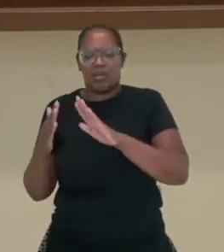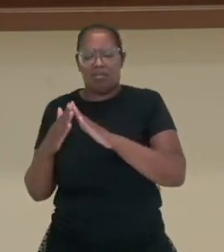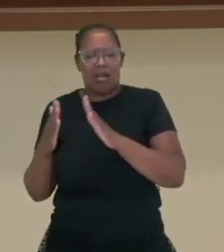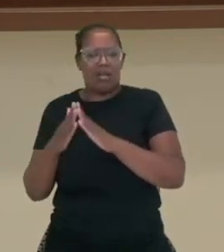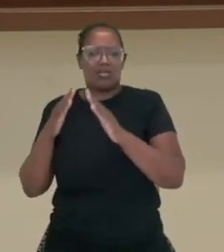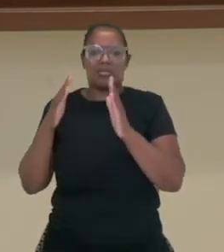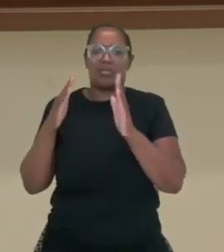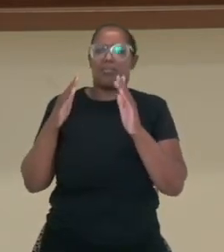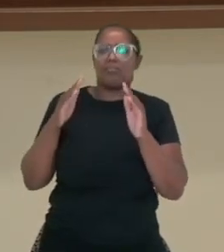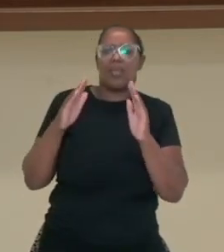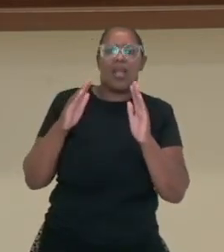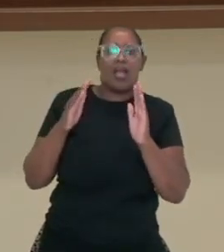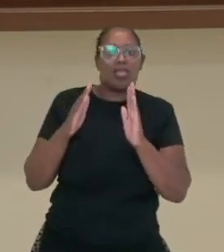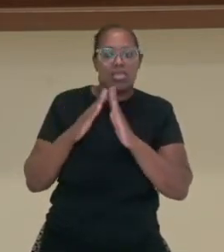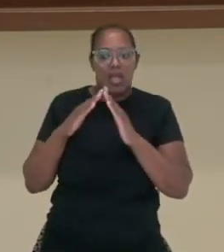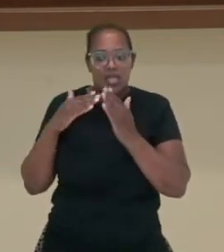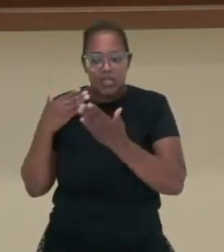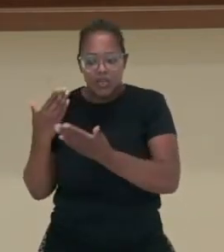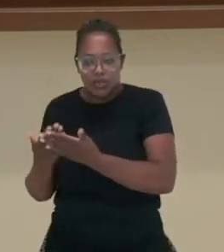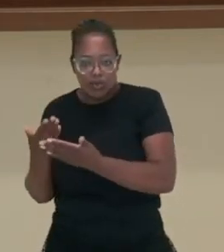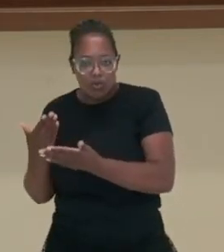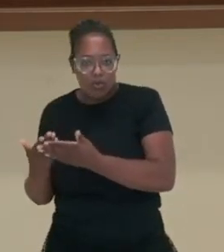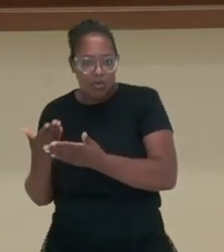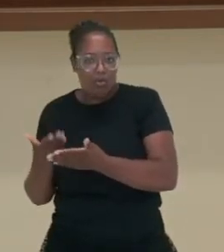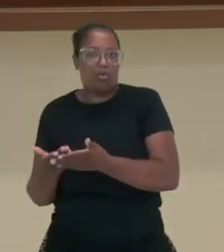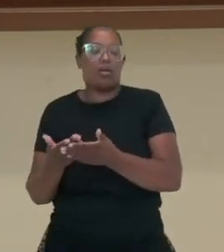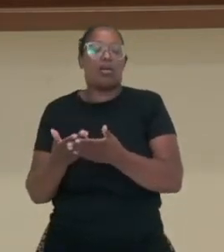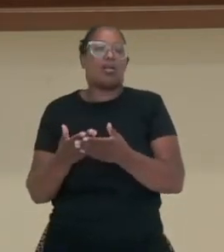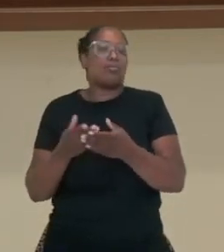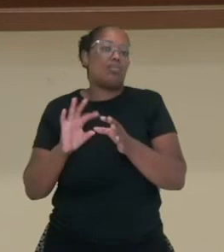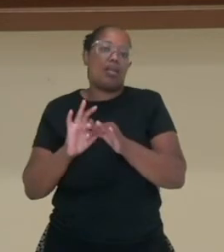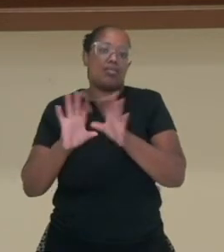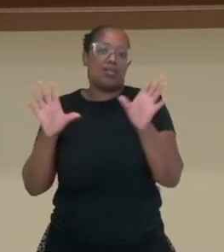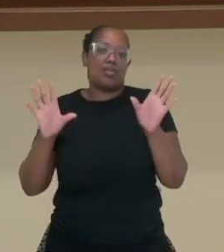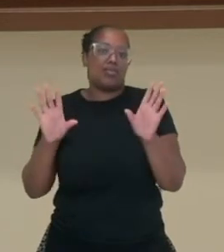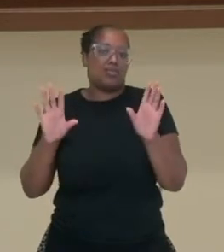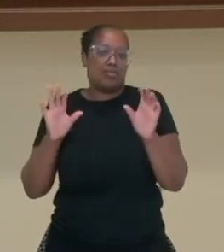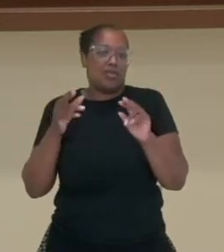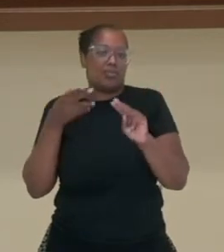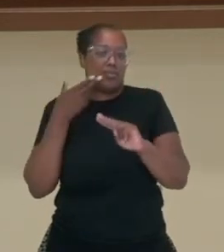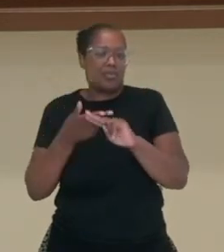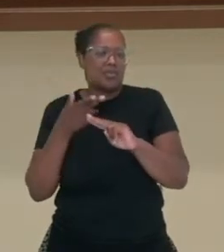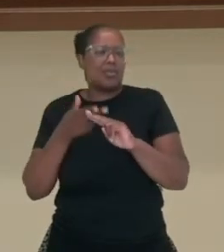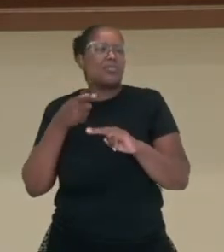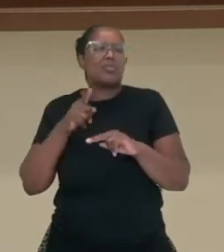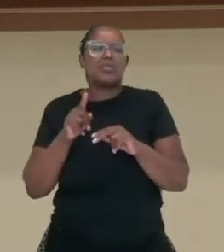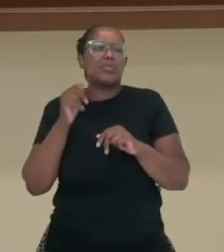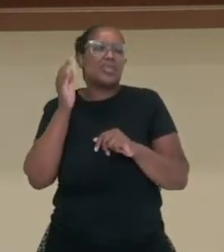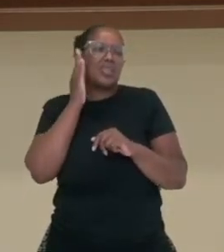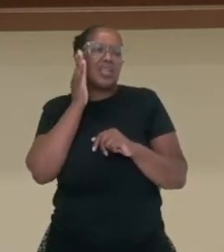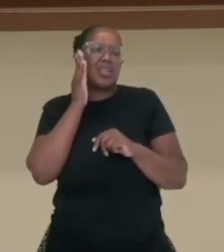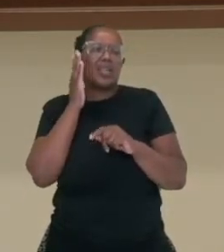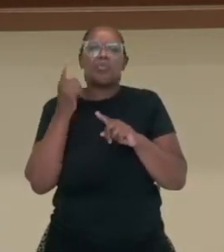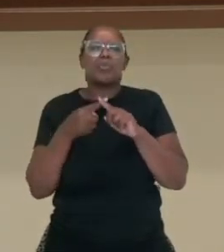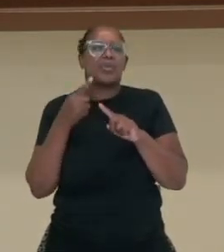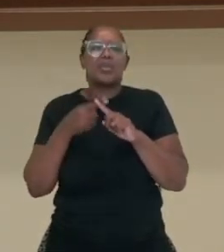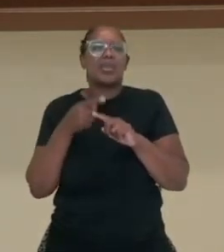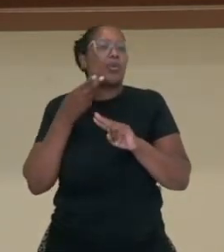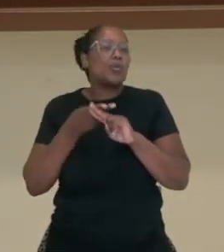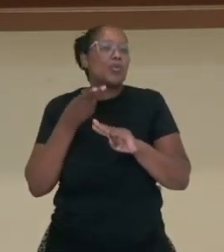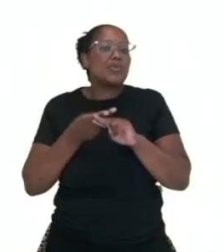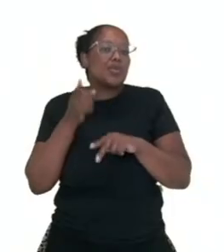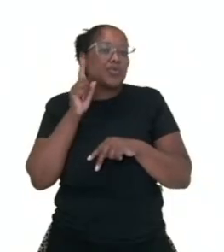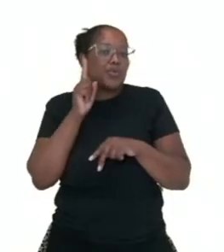casa ou qualquer outro ambiente. Os smartphones ficaram muito populares. Vamos entender por que eles ficaram populares? Olha